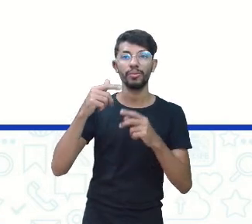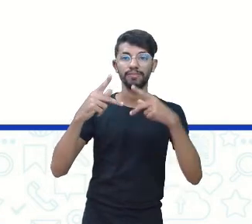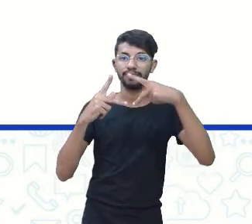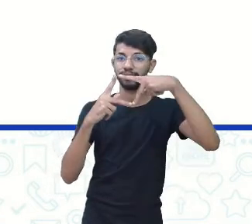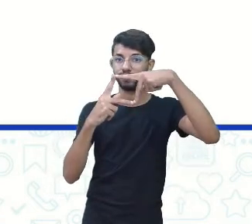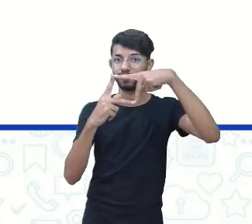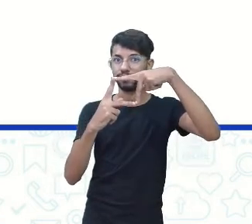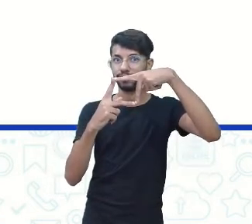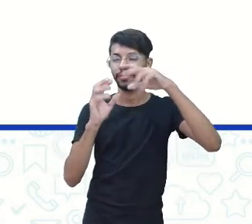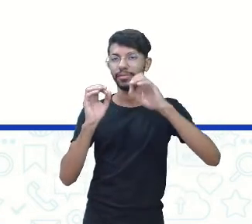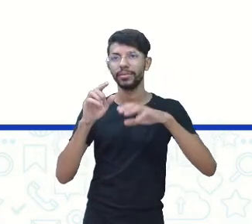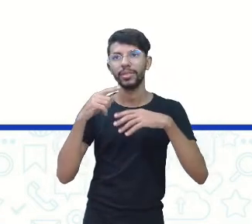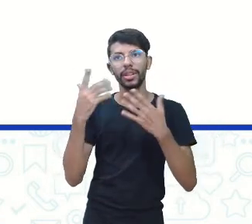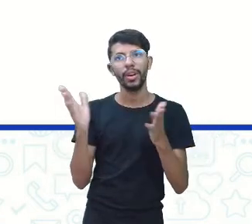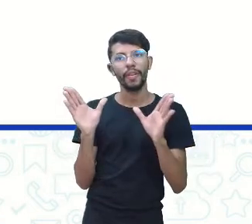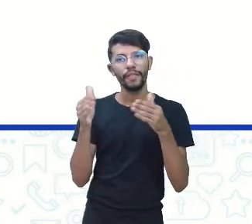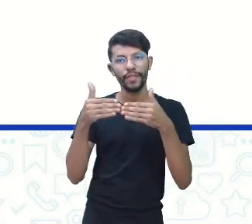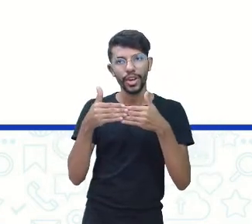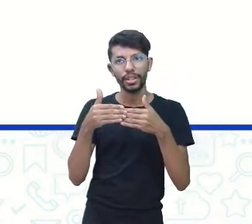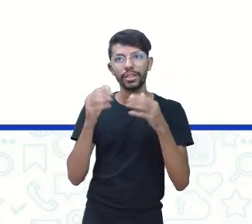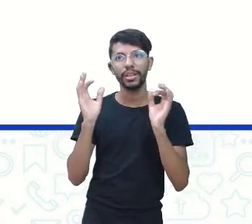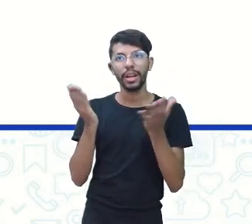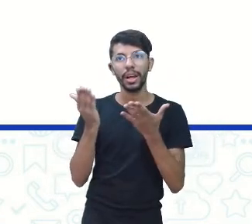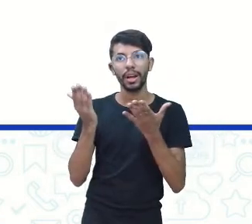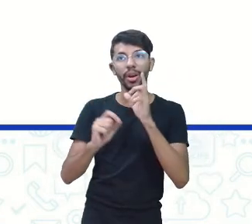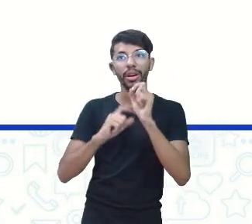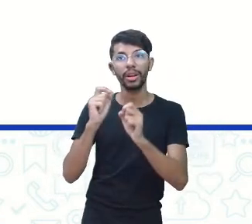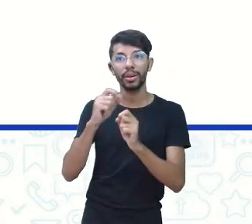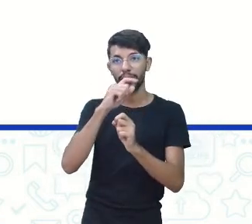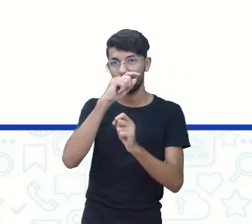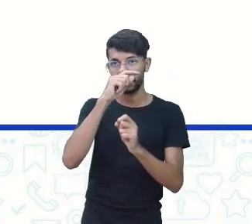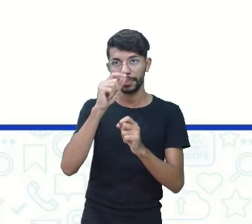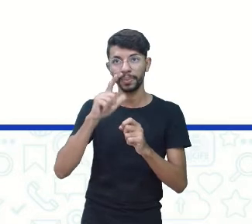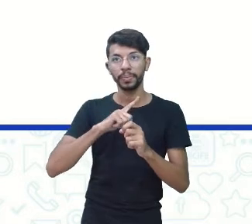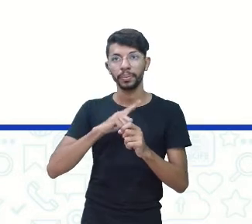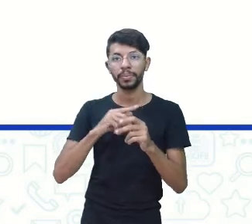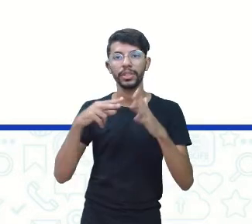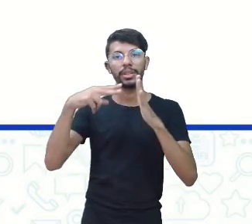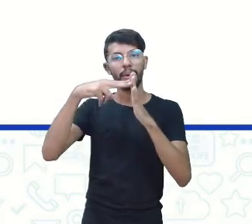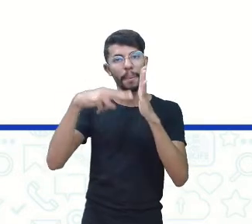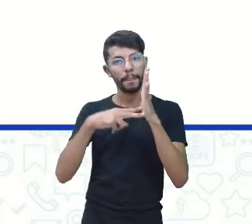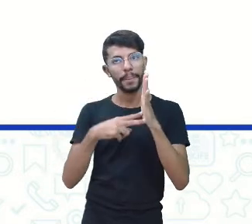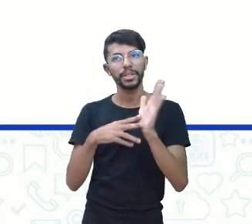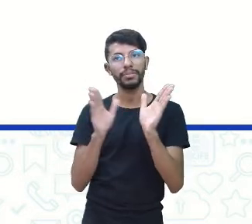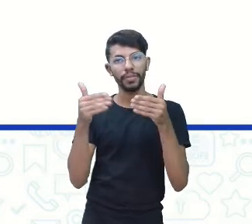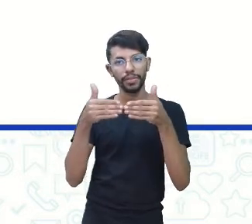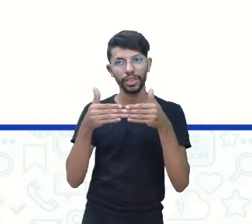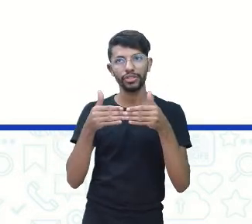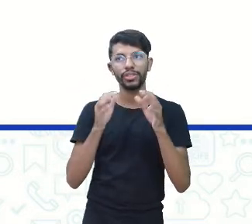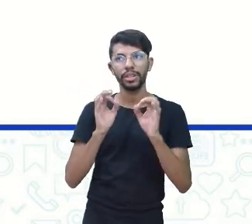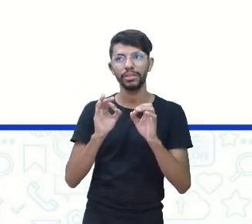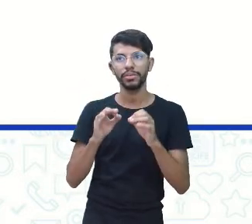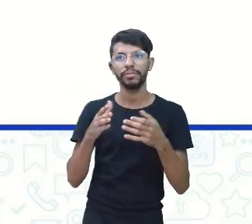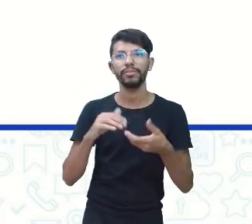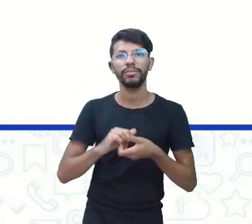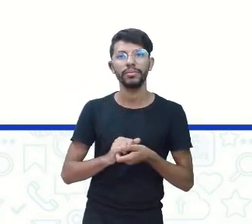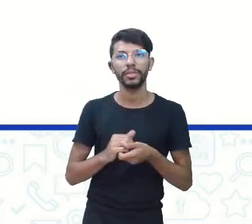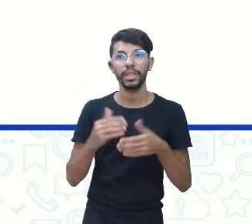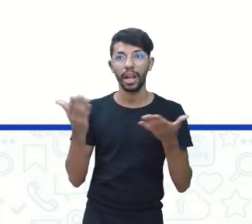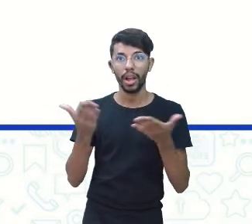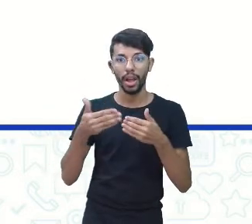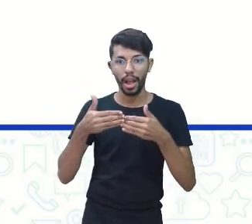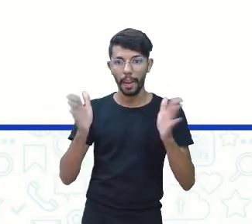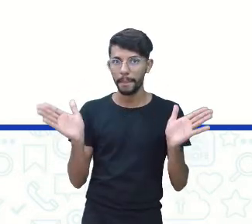fechei. E agora a gente já tem um prisma todo fechadinho, né? Deixou de estar planificado para estar agora nas